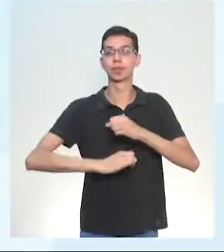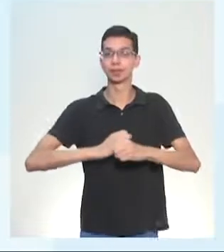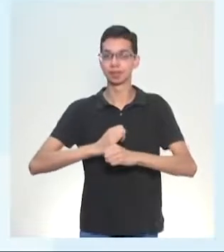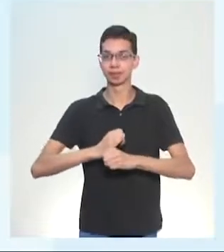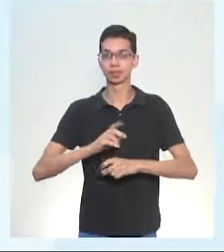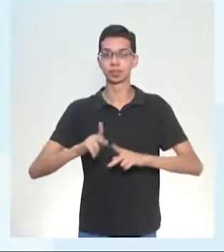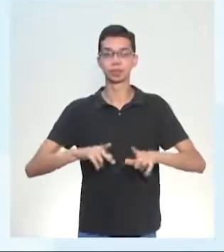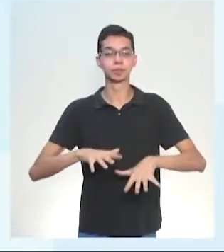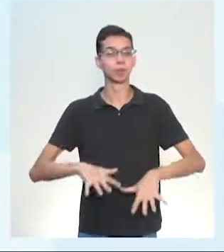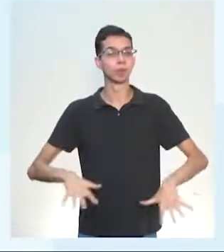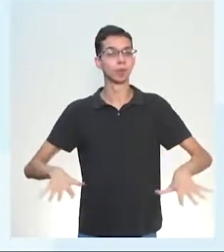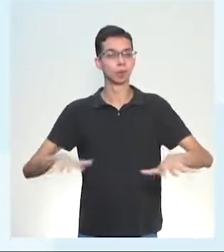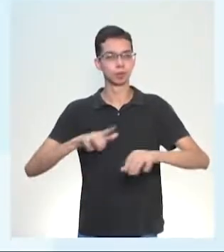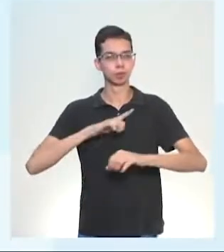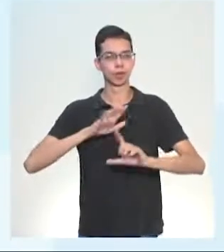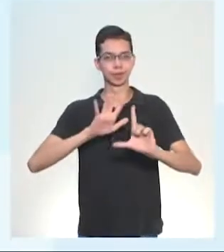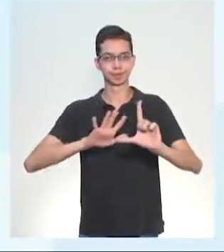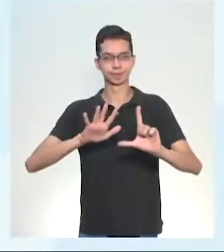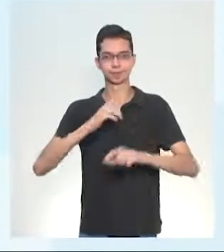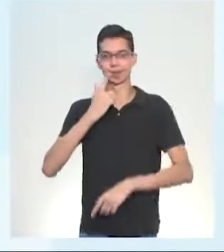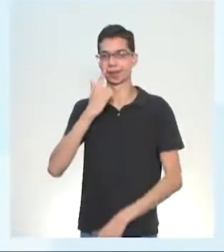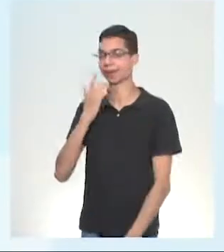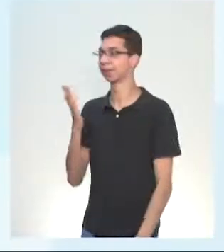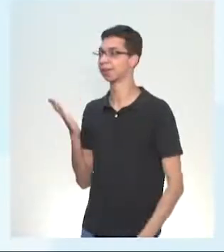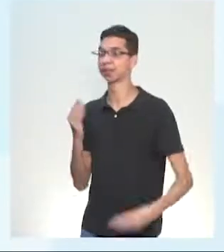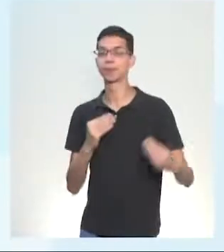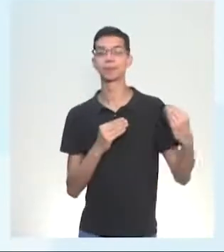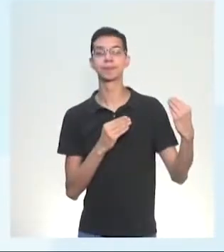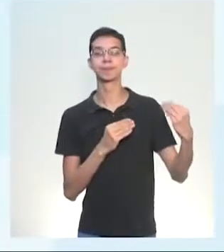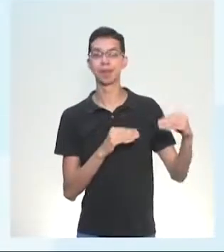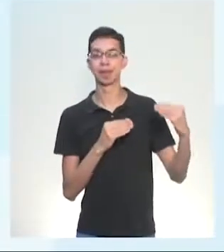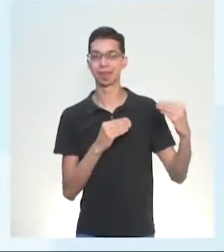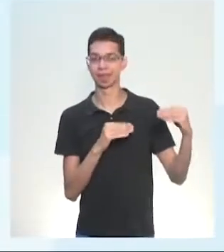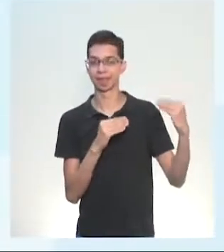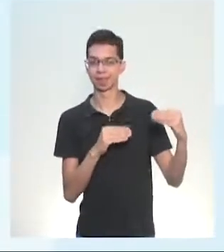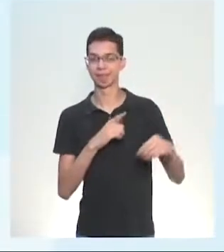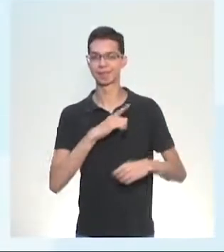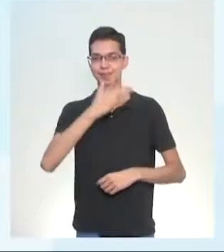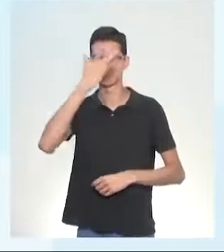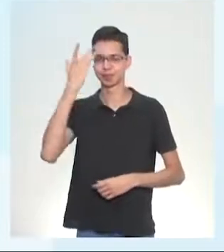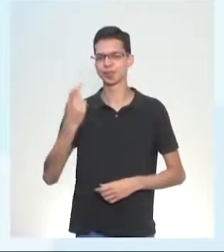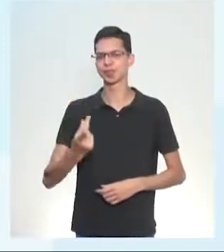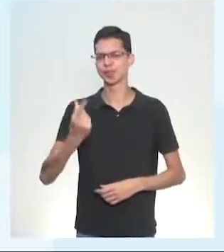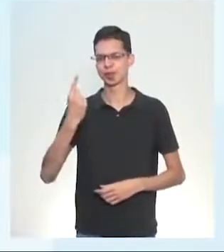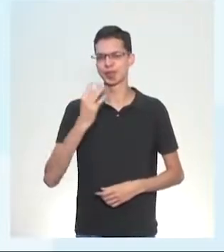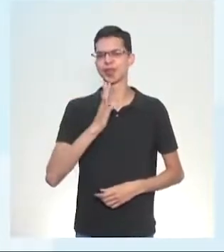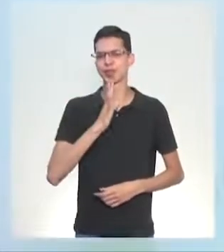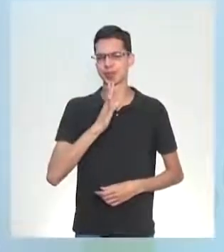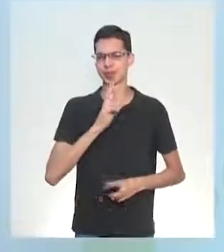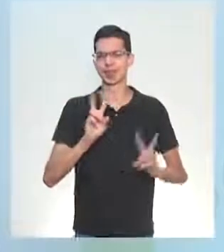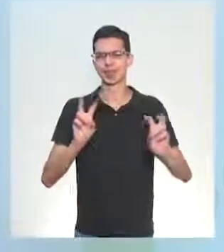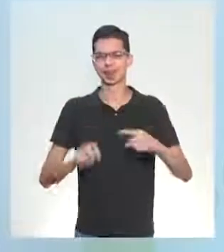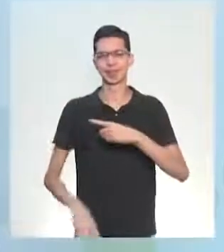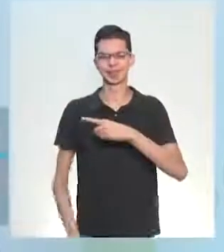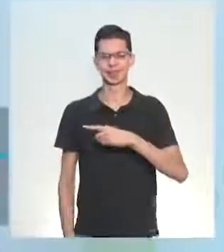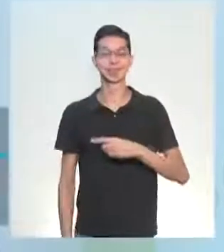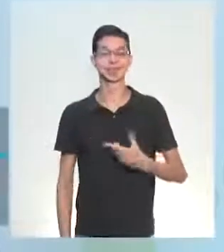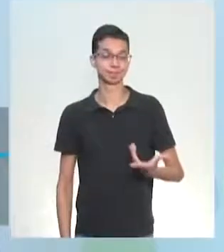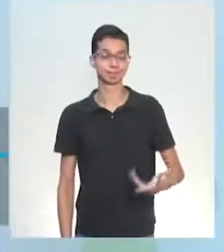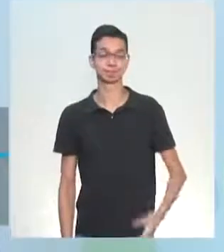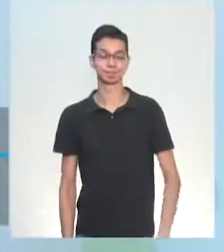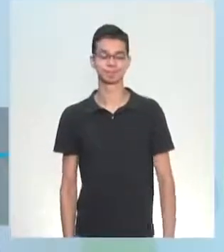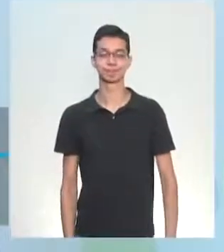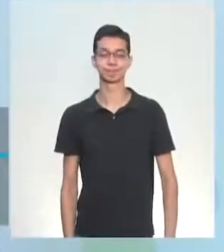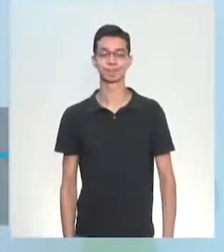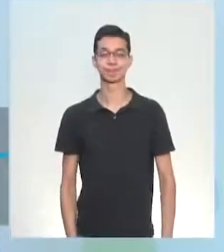Aí tem uma imagem, provavelmente, um dos primeiros memes aí, as pessoas mais antigas vão conhecer. A questão do meme é esta.